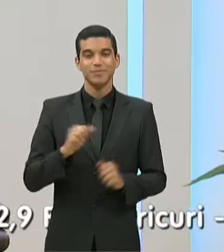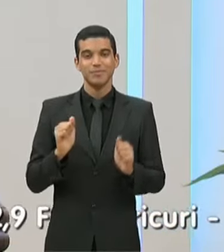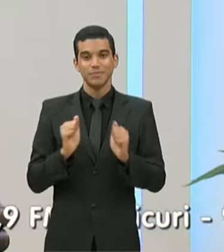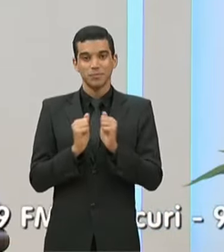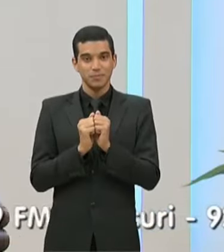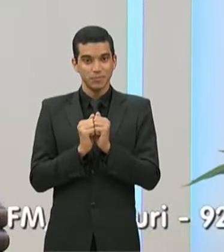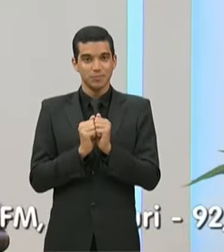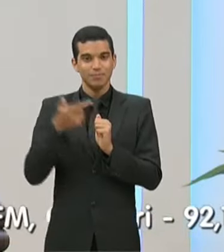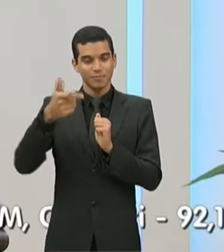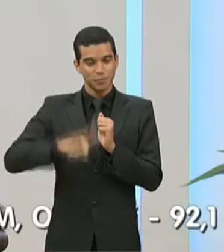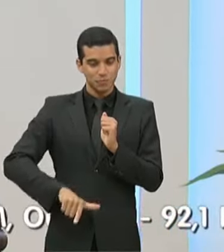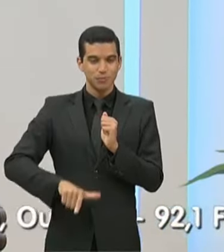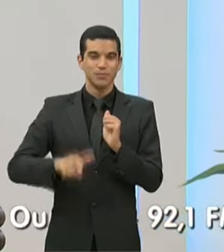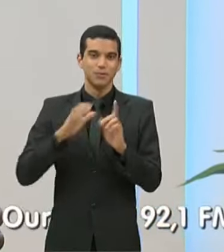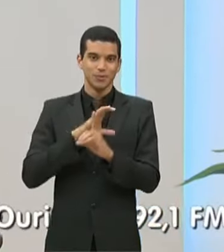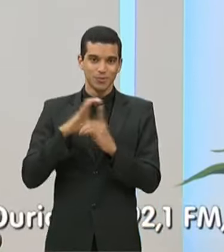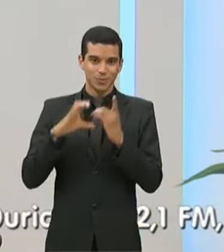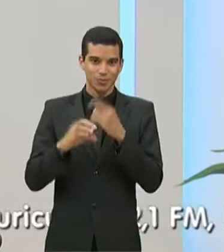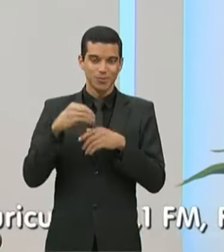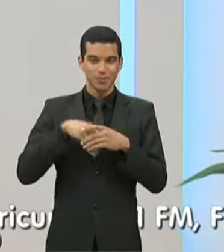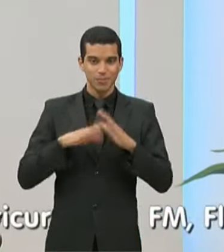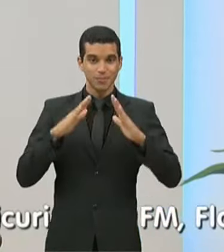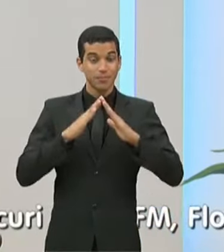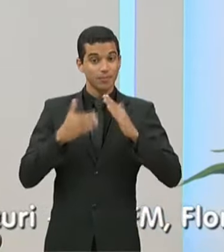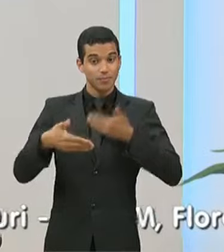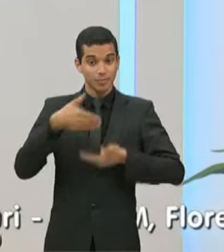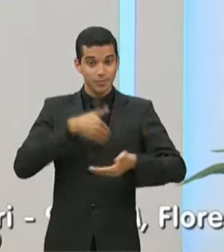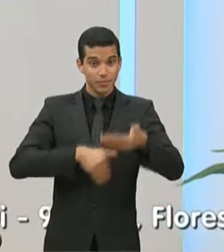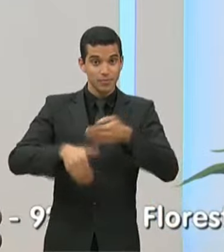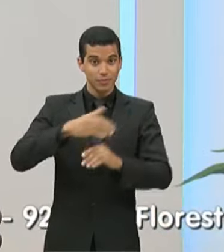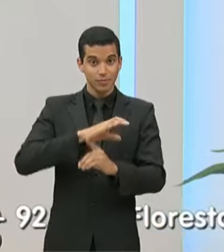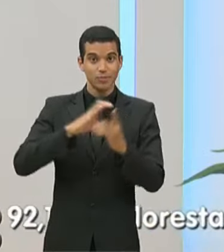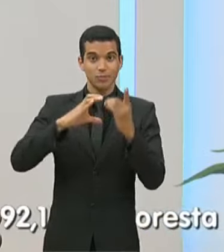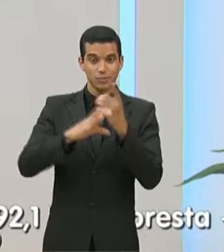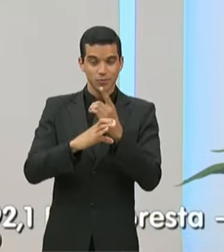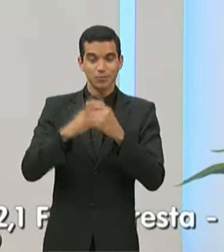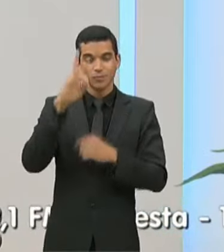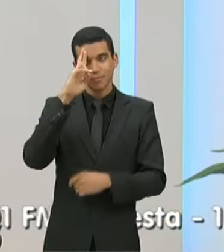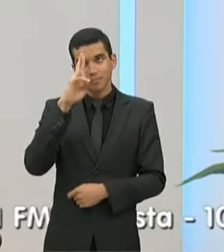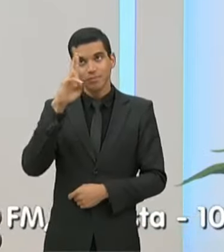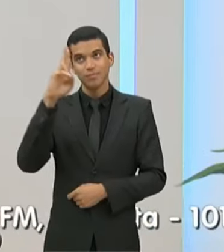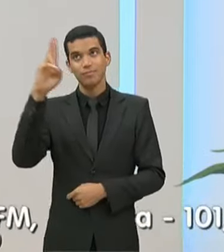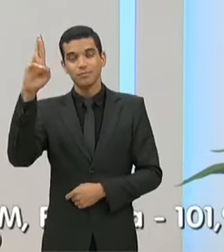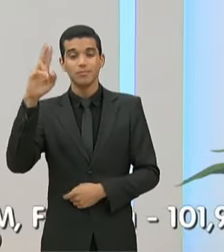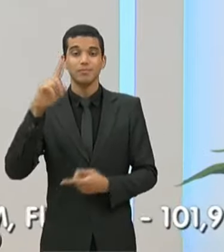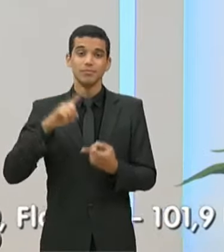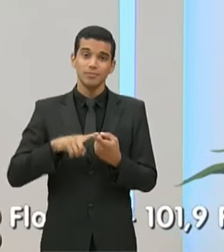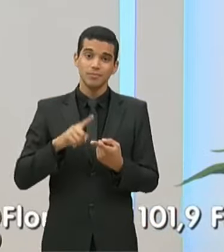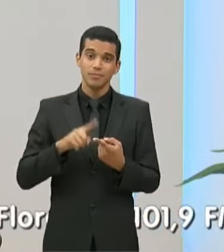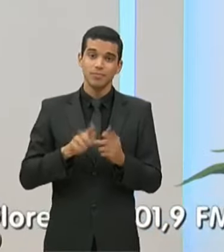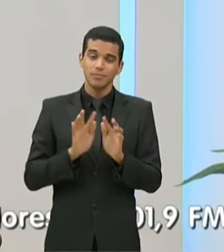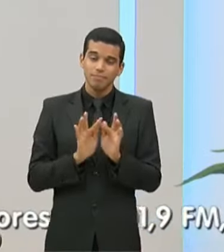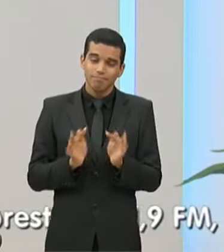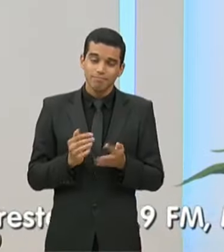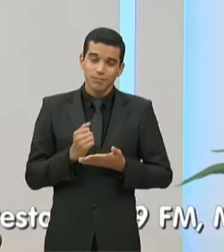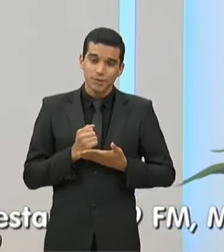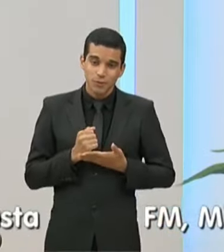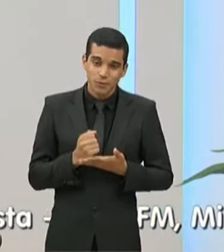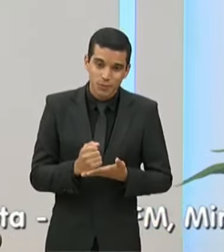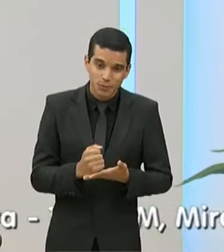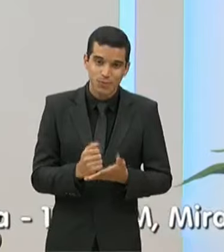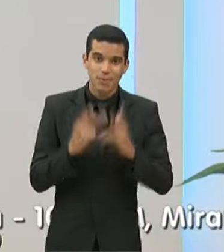aqui mais uma vez, né, cultuando ao Senhor e trazendo uma singela